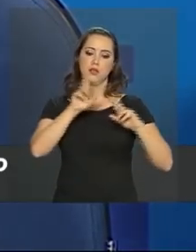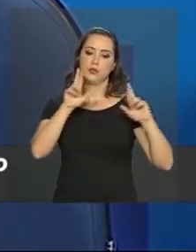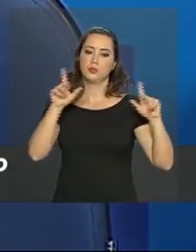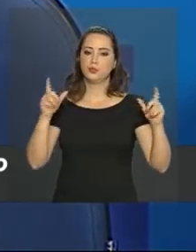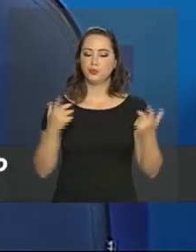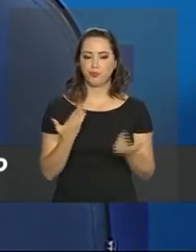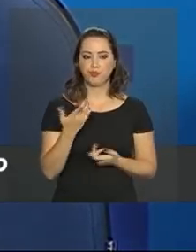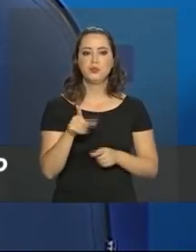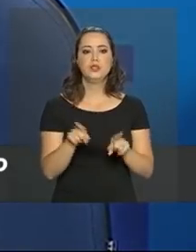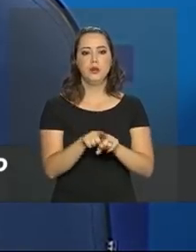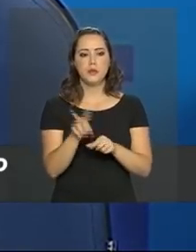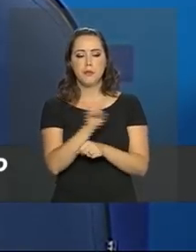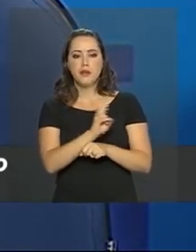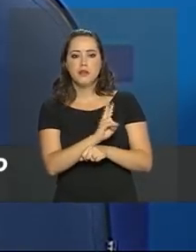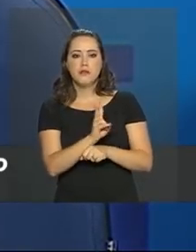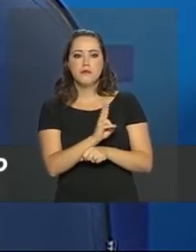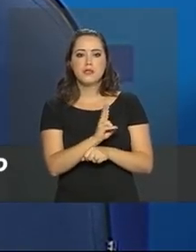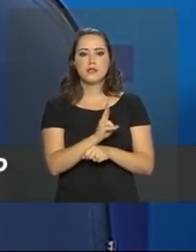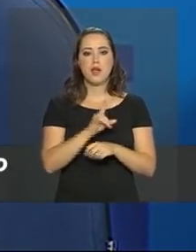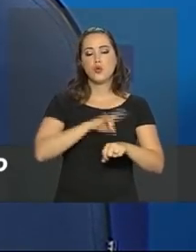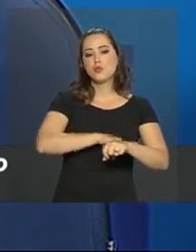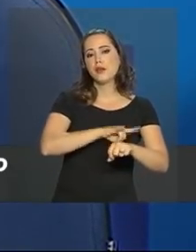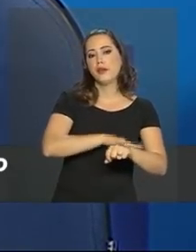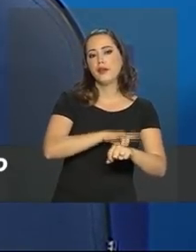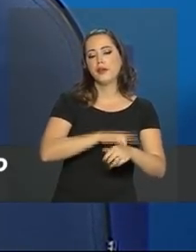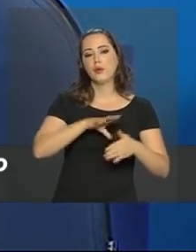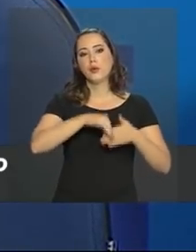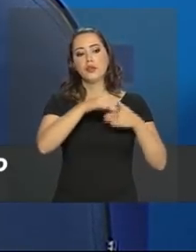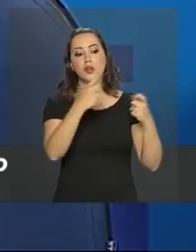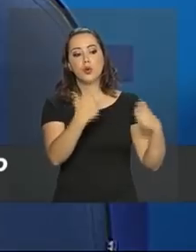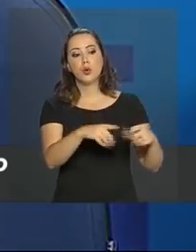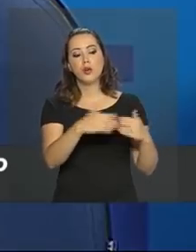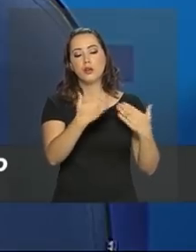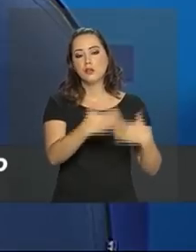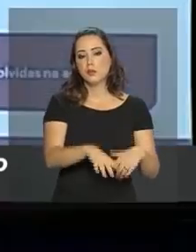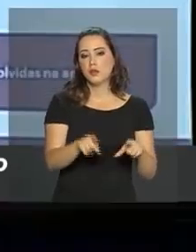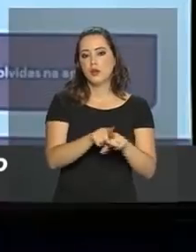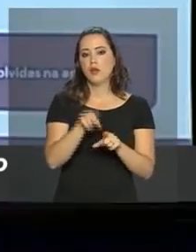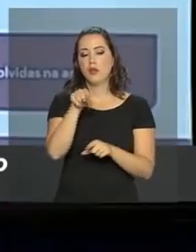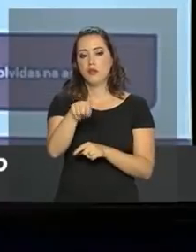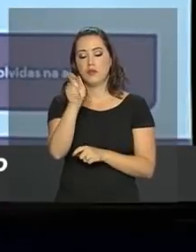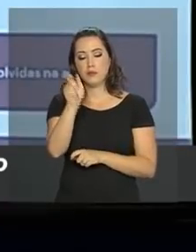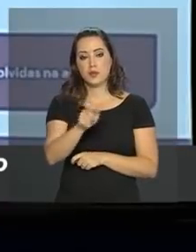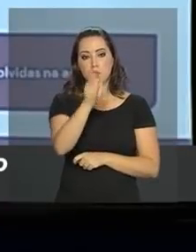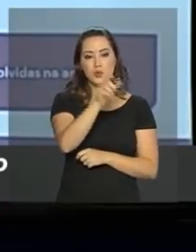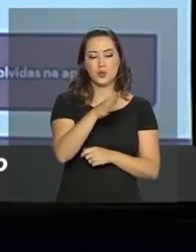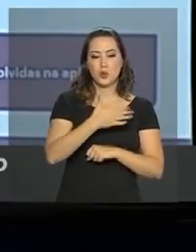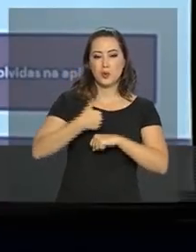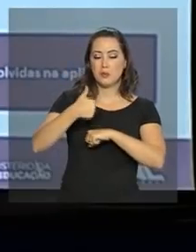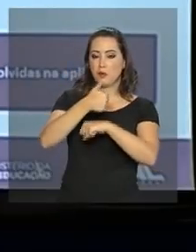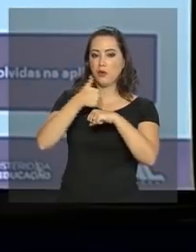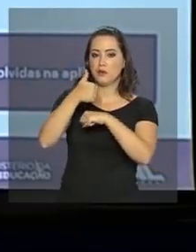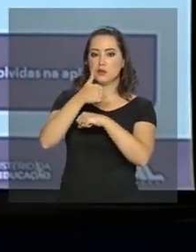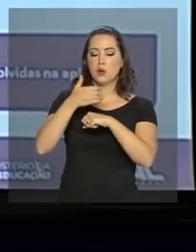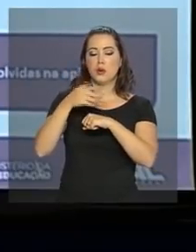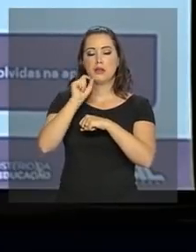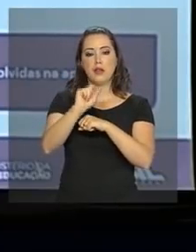fiscais banheiro coordenadores local de prova aplicadores especializados 15 mil 516